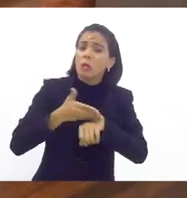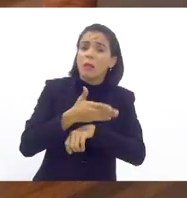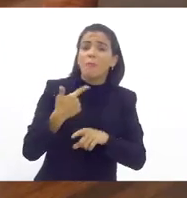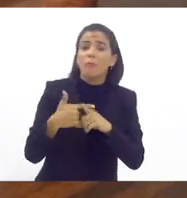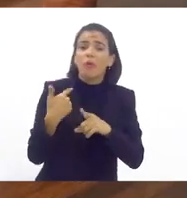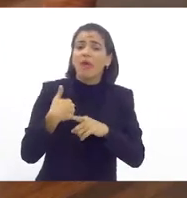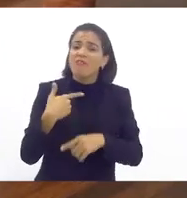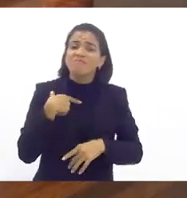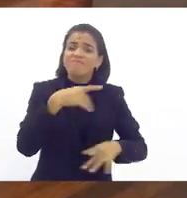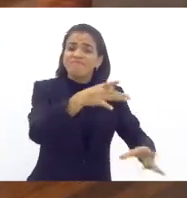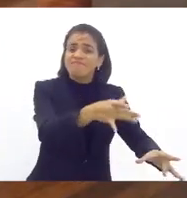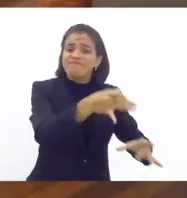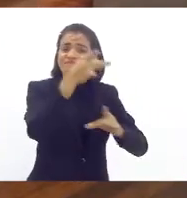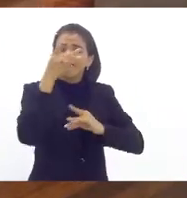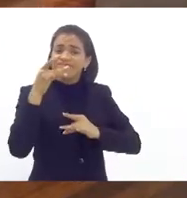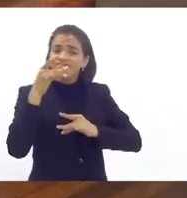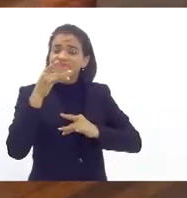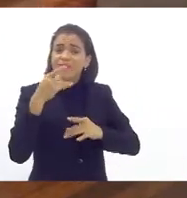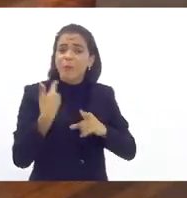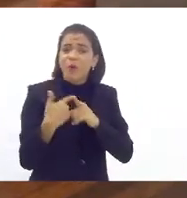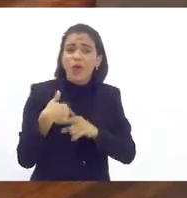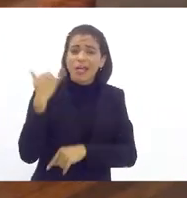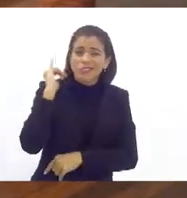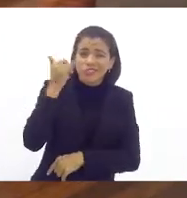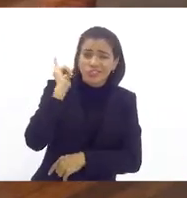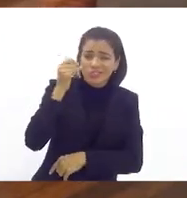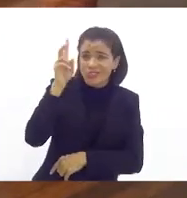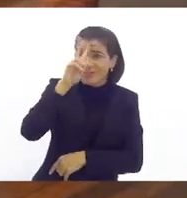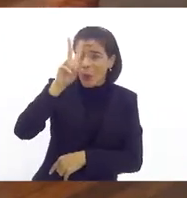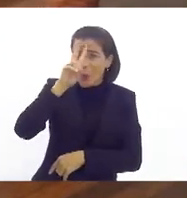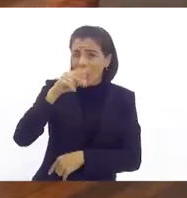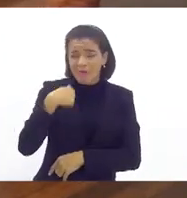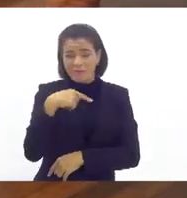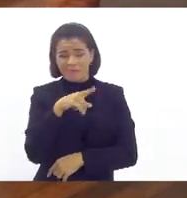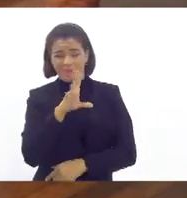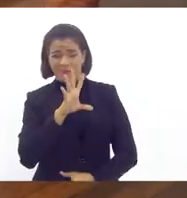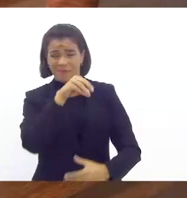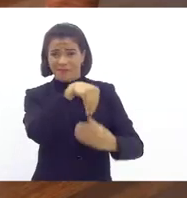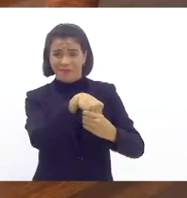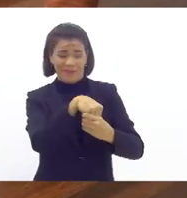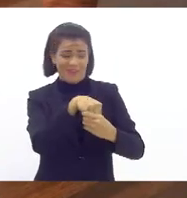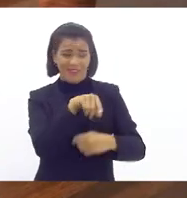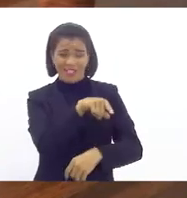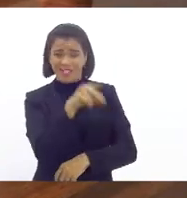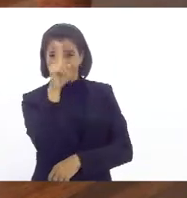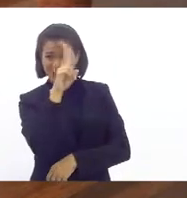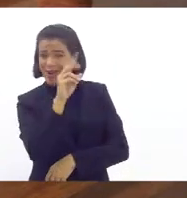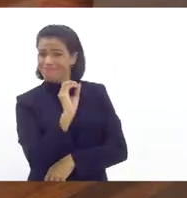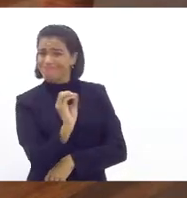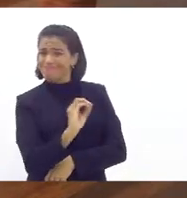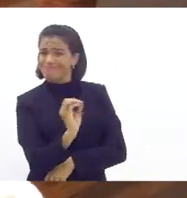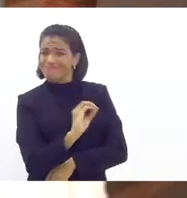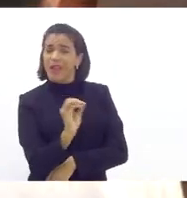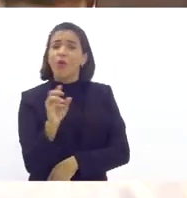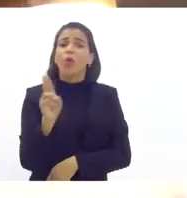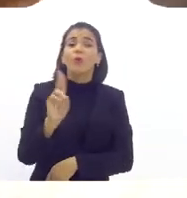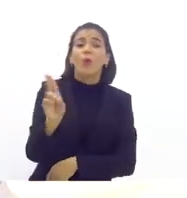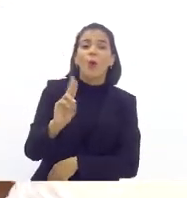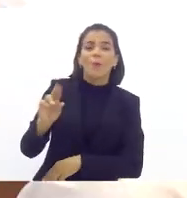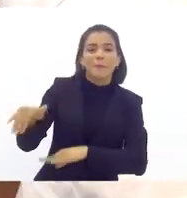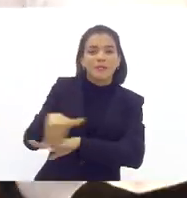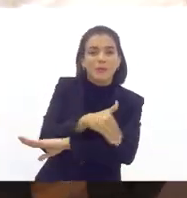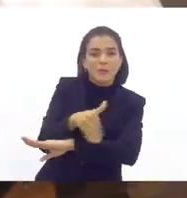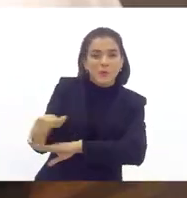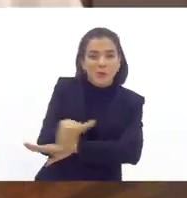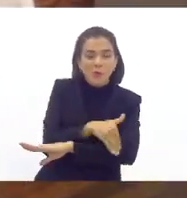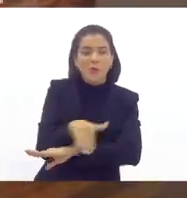pertencentes. Porque a história que a gente conta é uma história que a gente não se vê dentro dela. Então, quem são os personagens que dão nomes às nossas ruas? Quem são